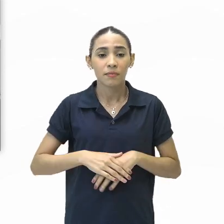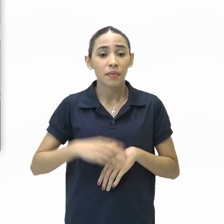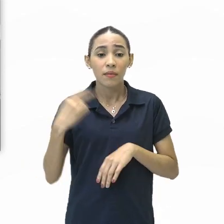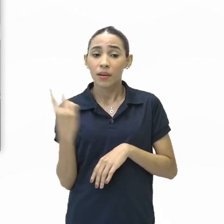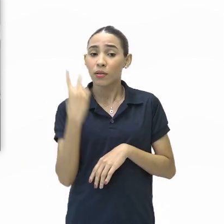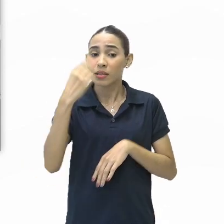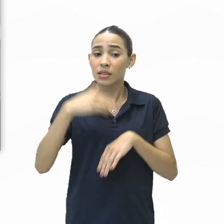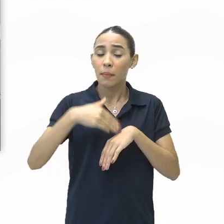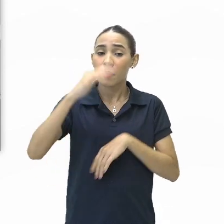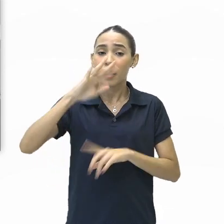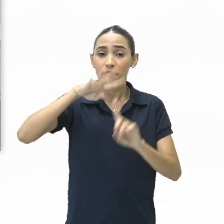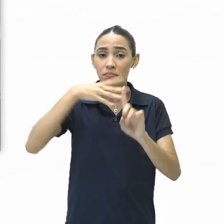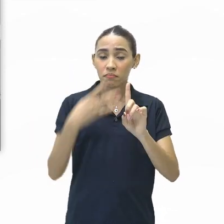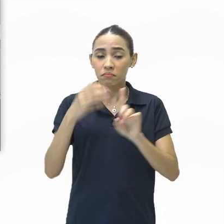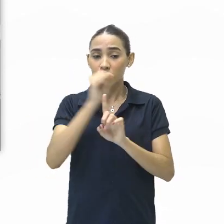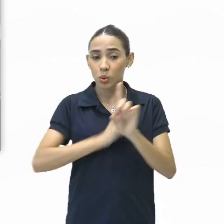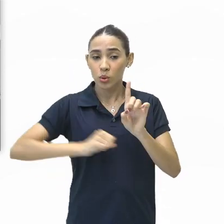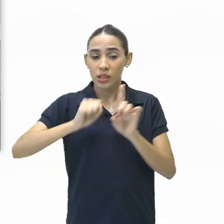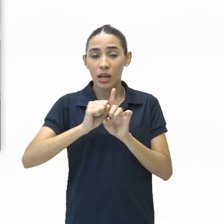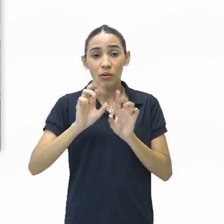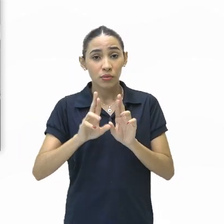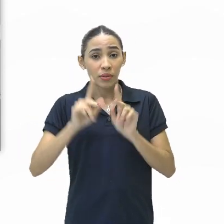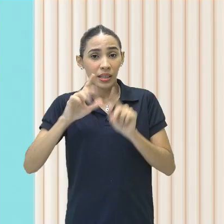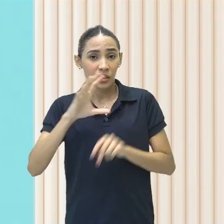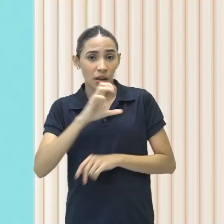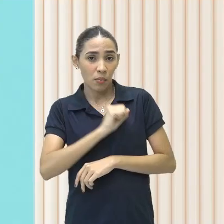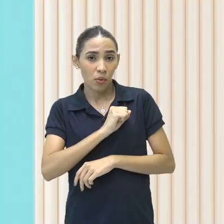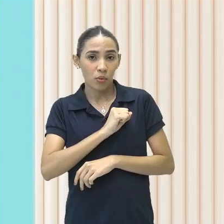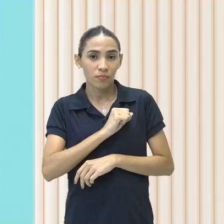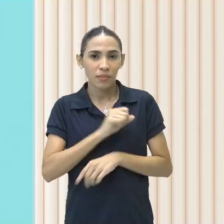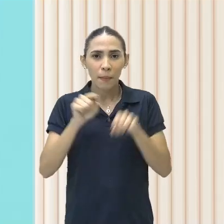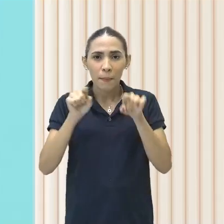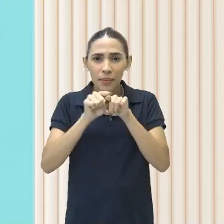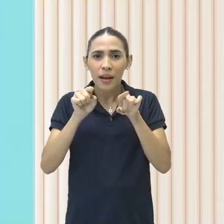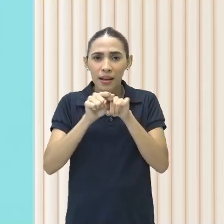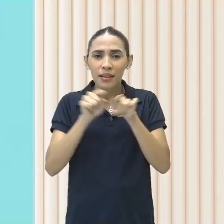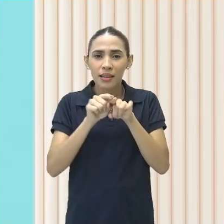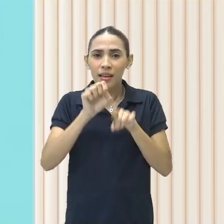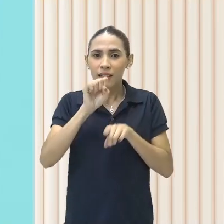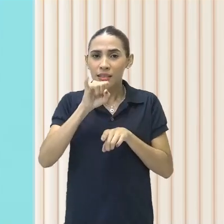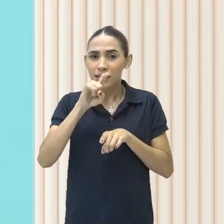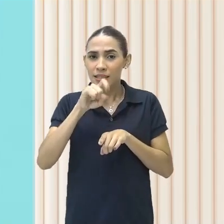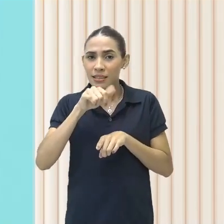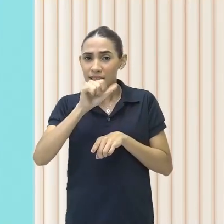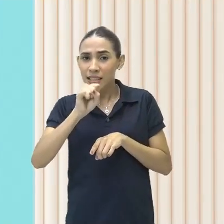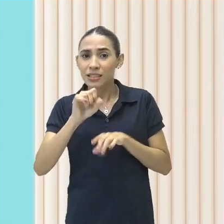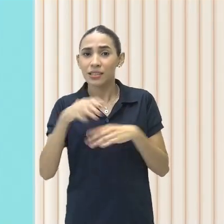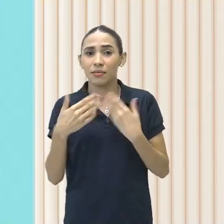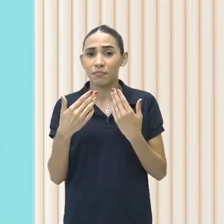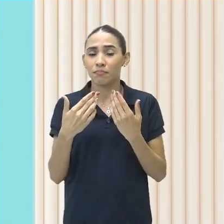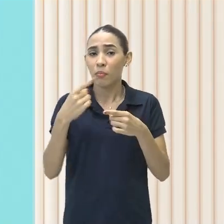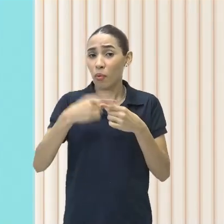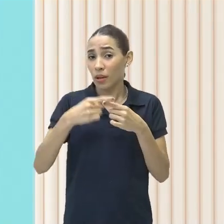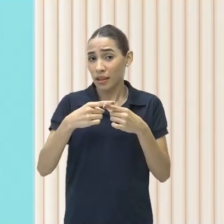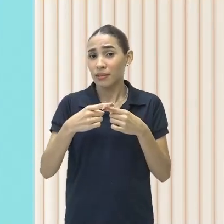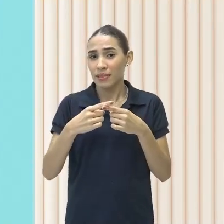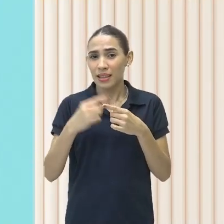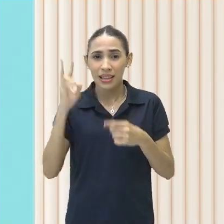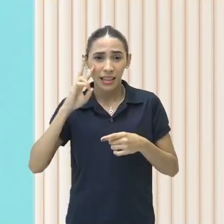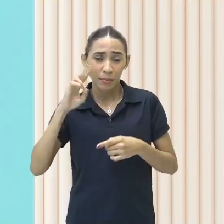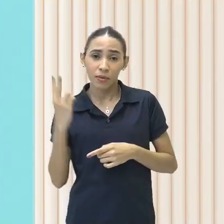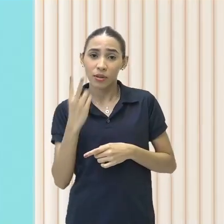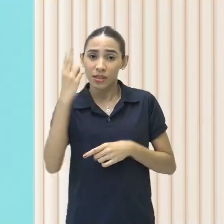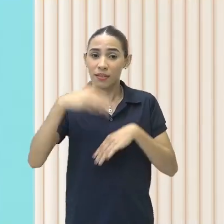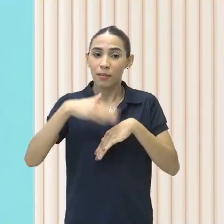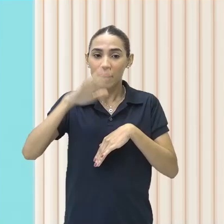o prestígio social que o amor. Ela daria certinho com Seixas, não daria? Porque o Seixas valorizava isso, mais a